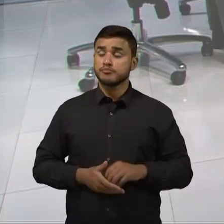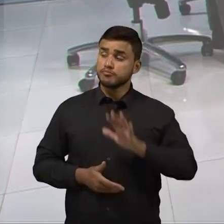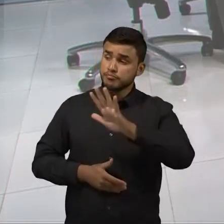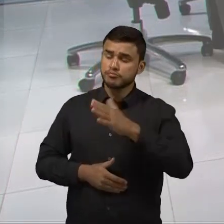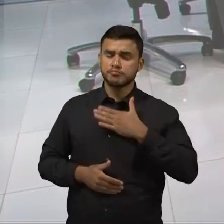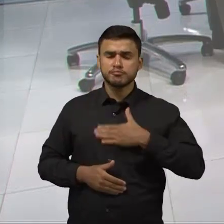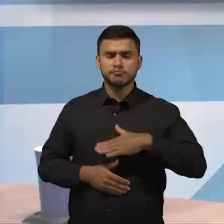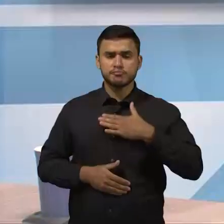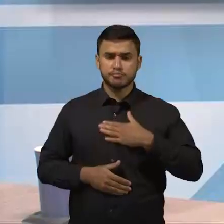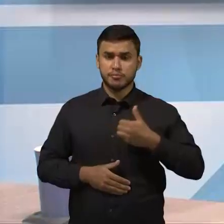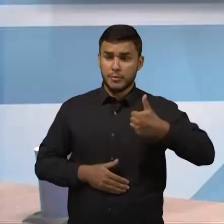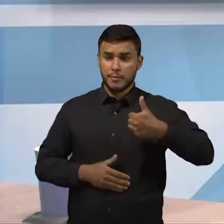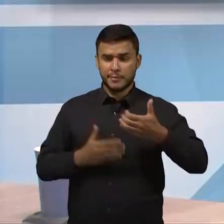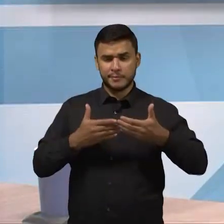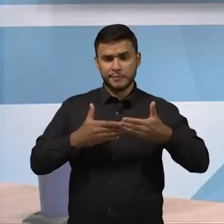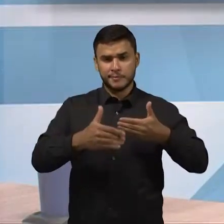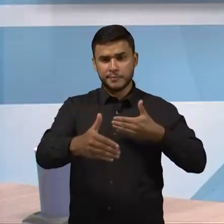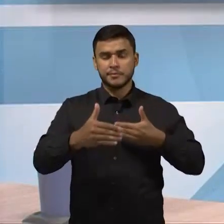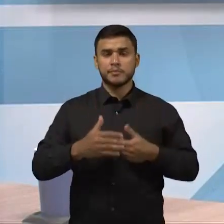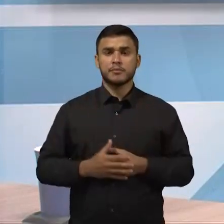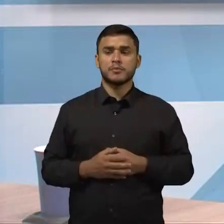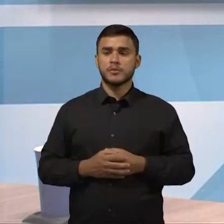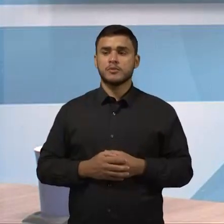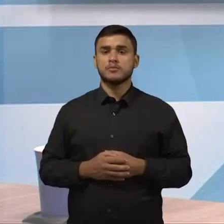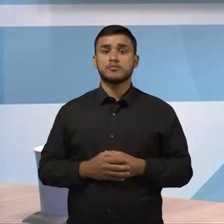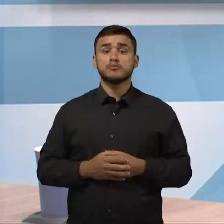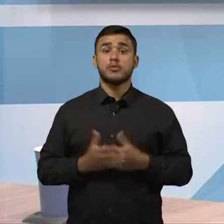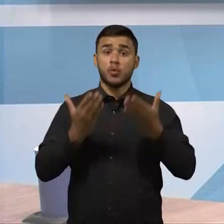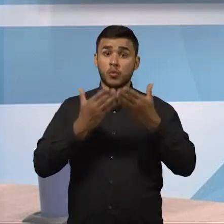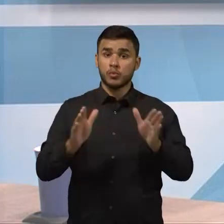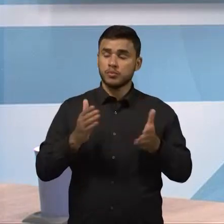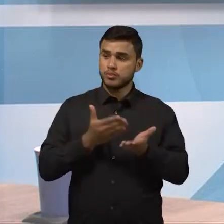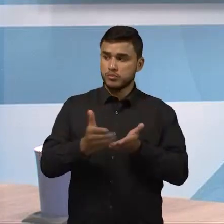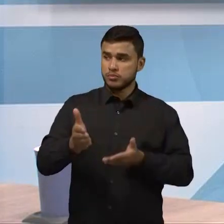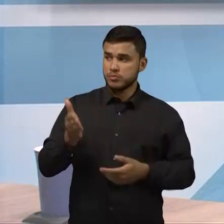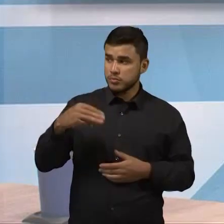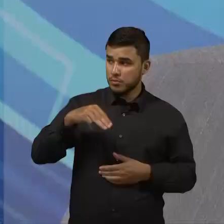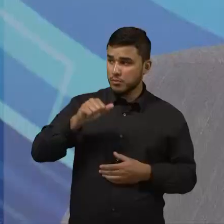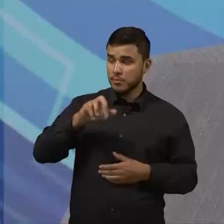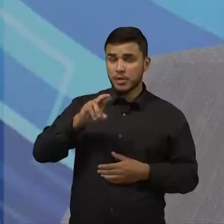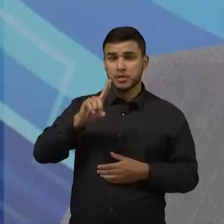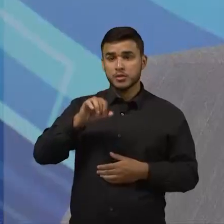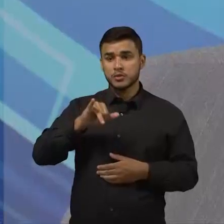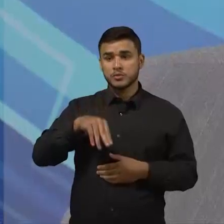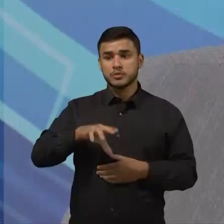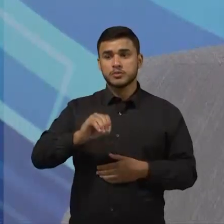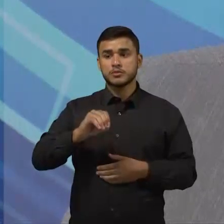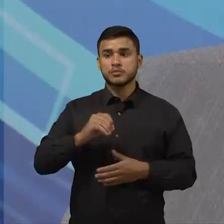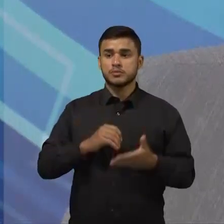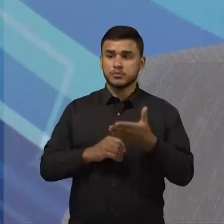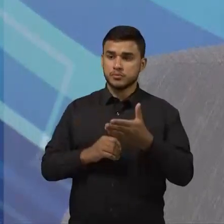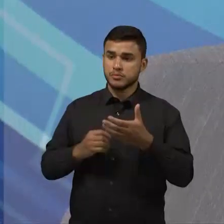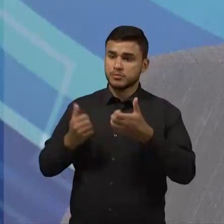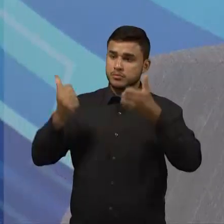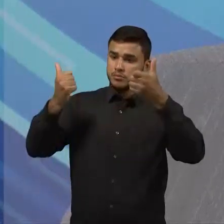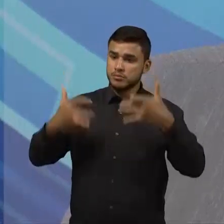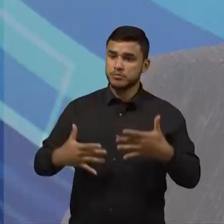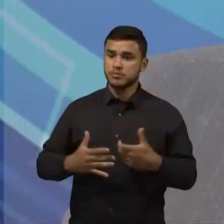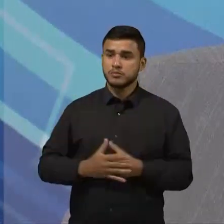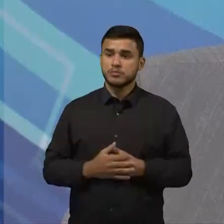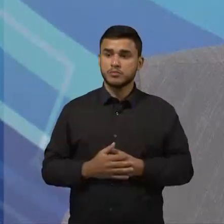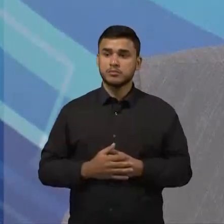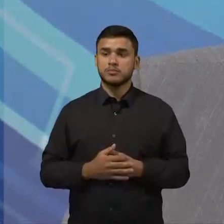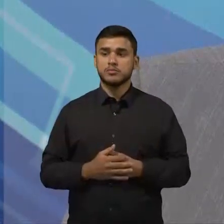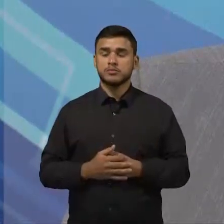Quando voltar, eu vou abrir o bloco já com você para a complementação, porque a propósito da introdução do